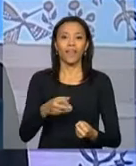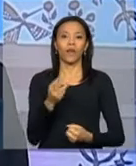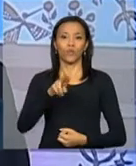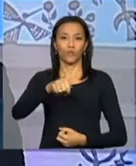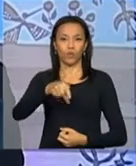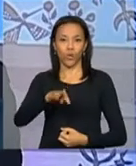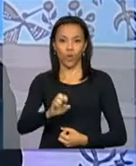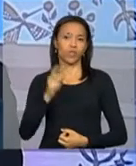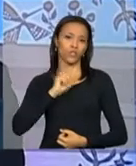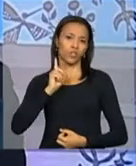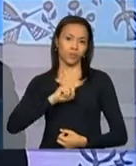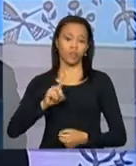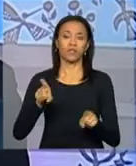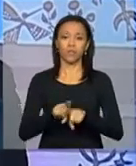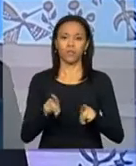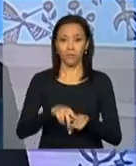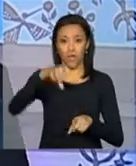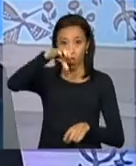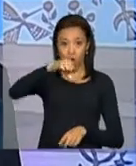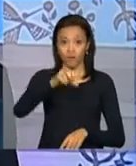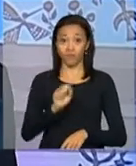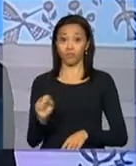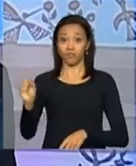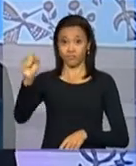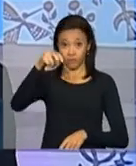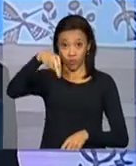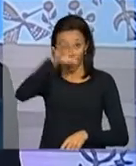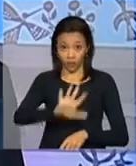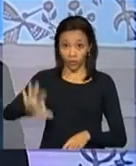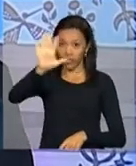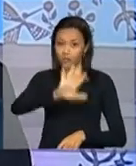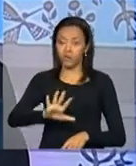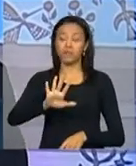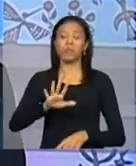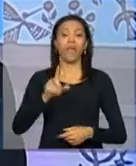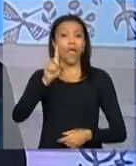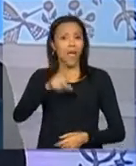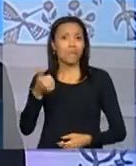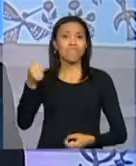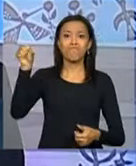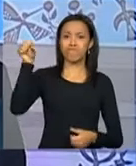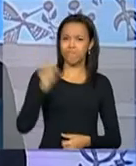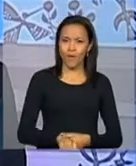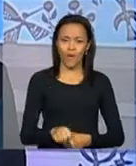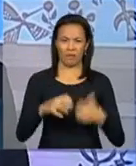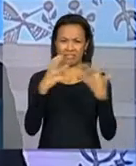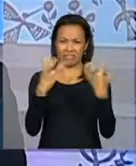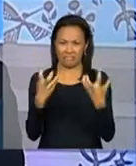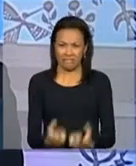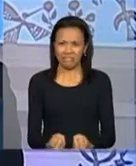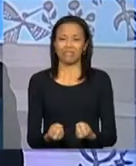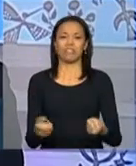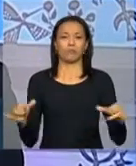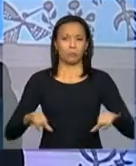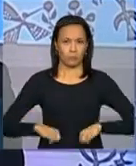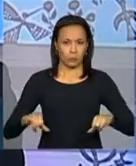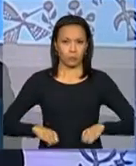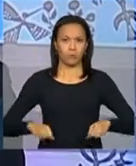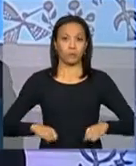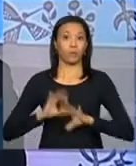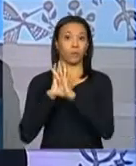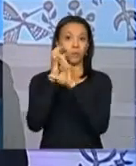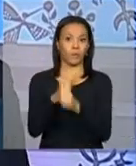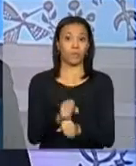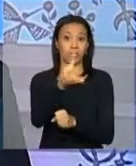Gerais e os nove estados do Nordeste e não é para menos é a pior seca que atinge a região nos últimos